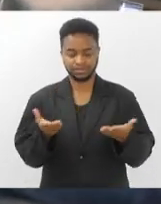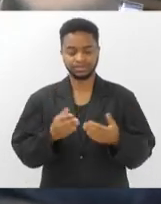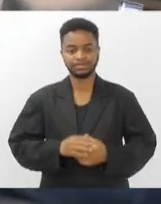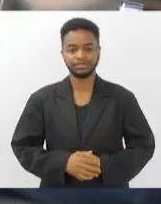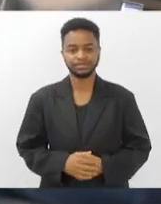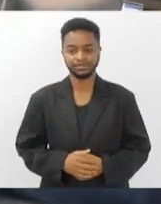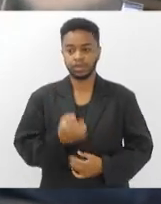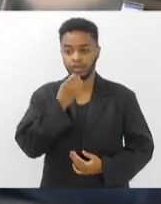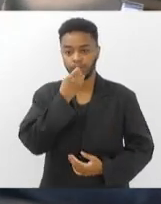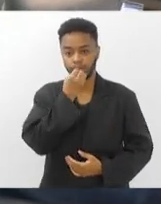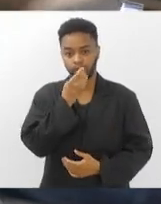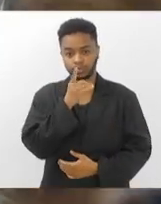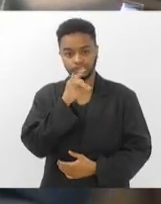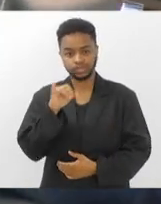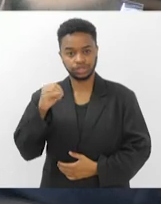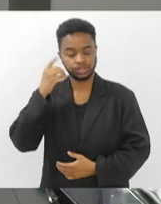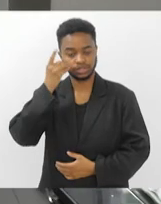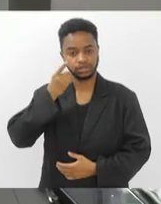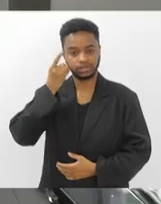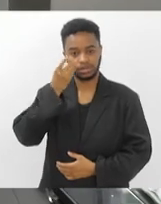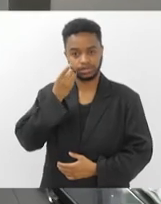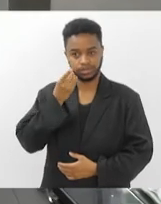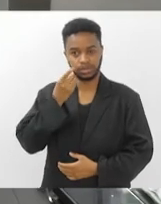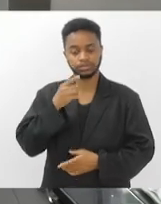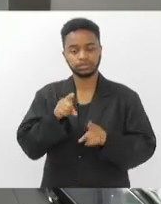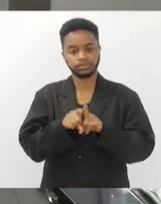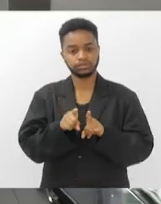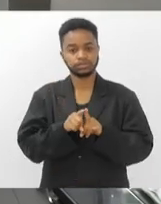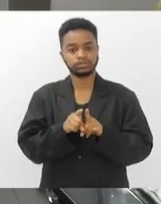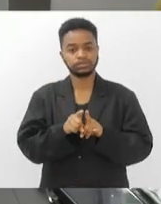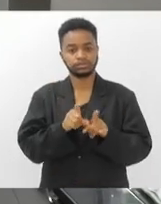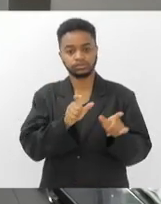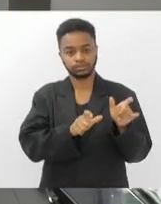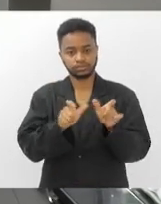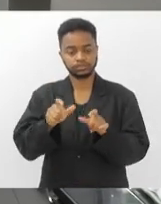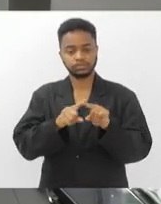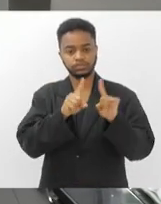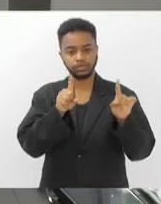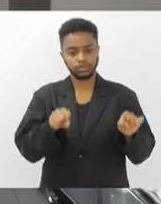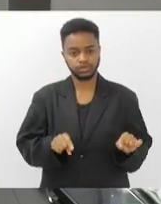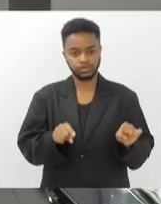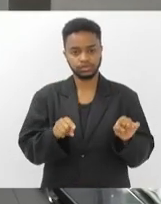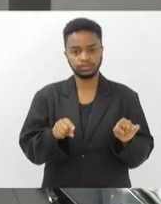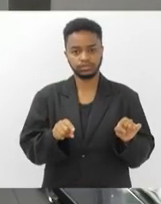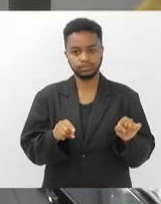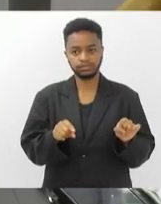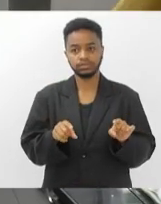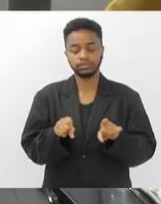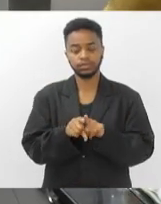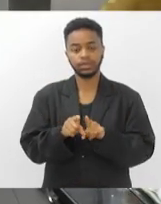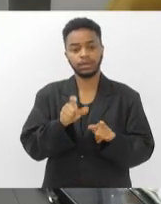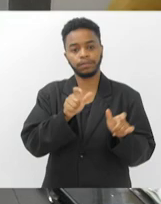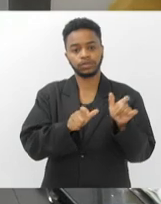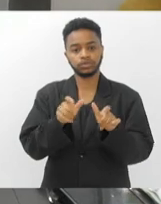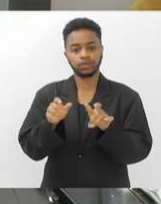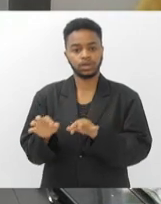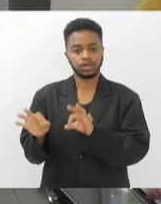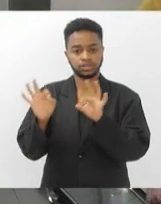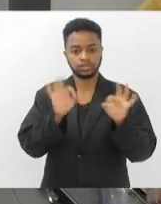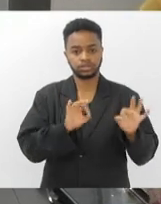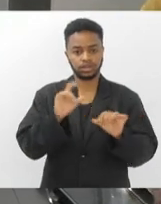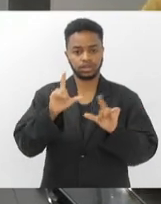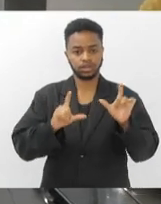Bom dia, senhores deputados, senhoras deputadas, servidores, todos que estão nos acompanhando também na